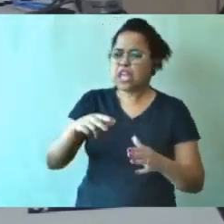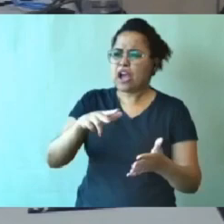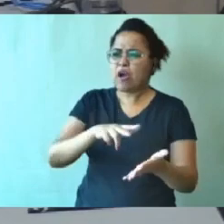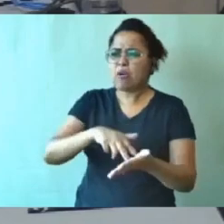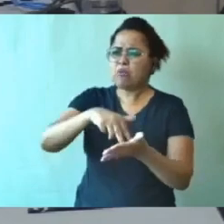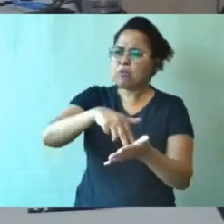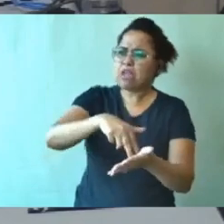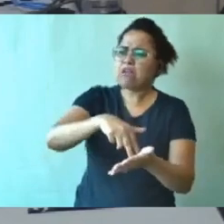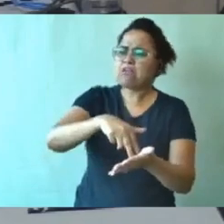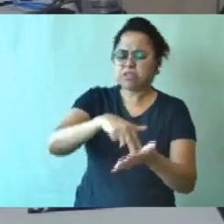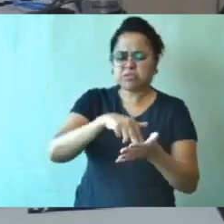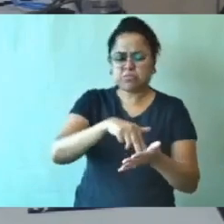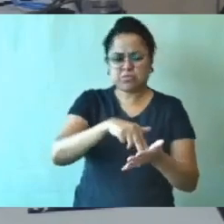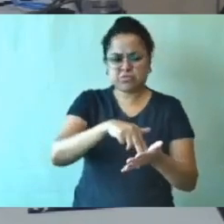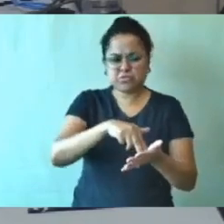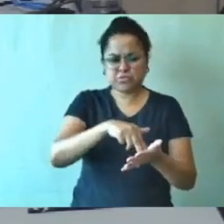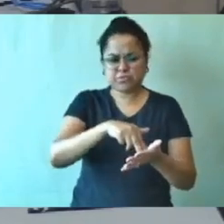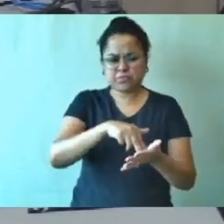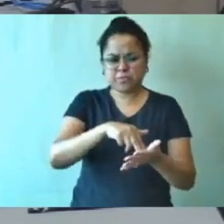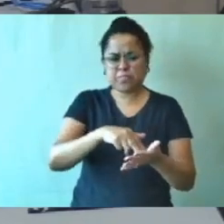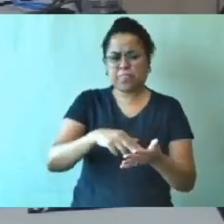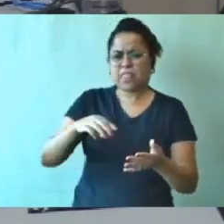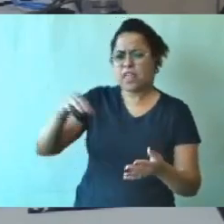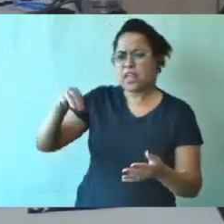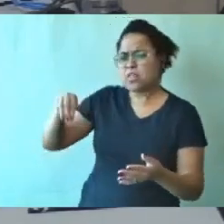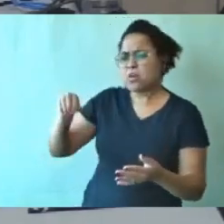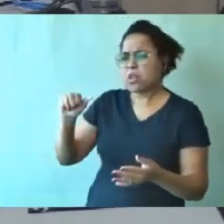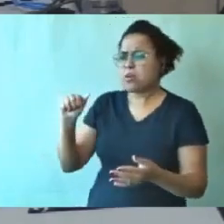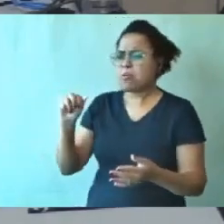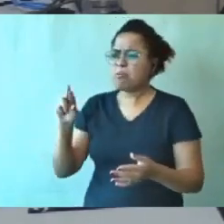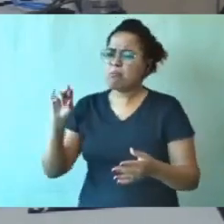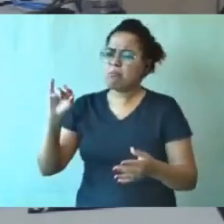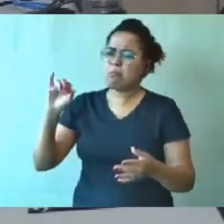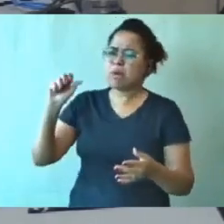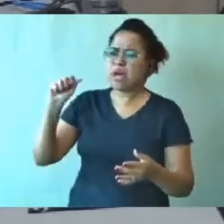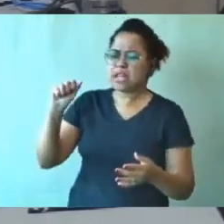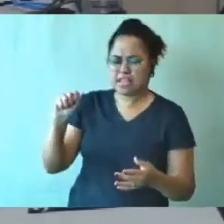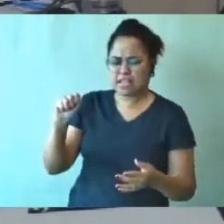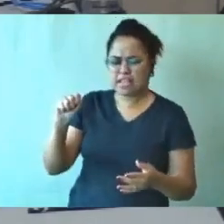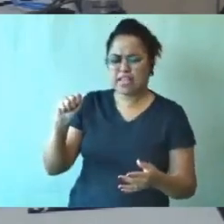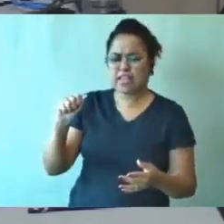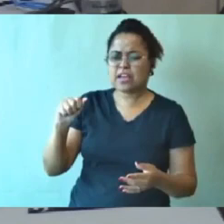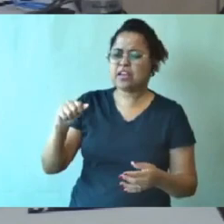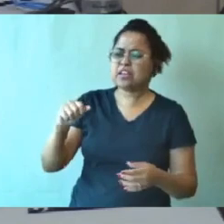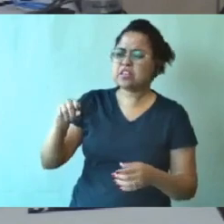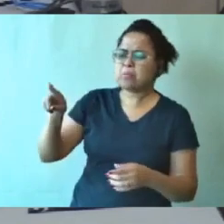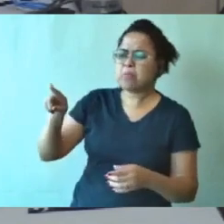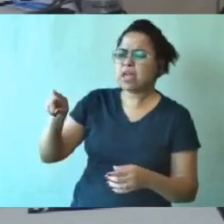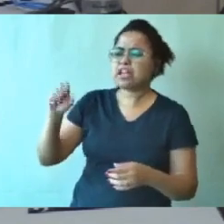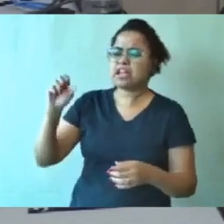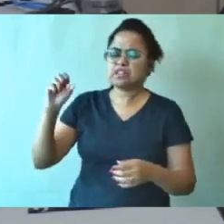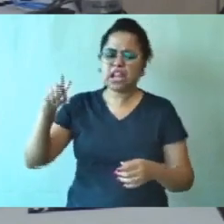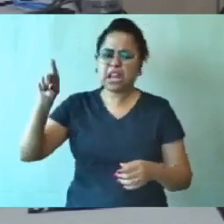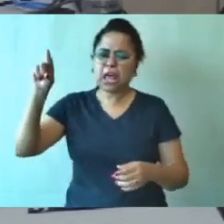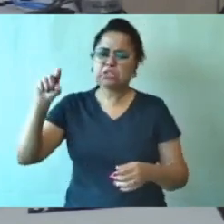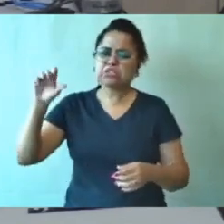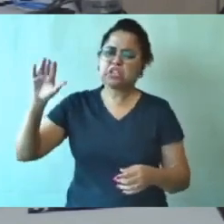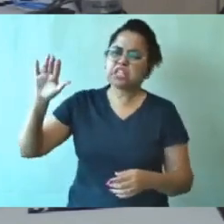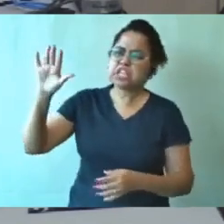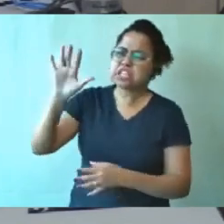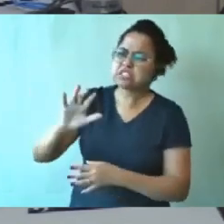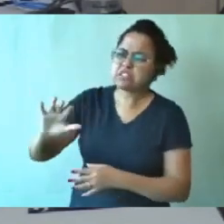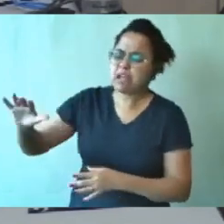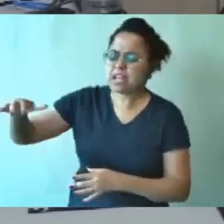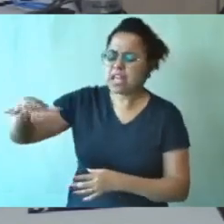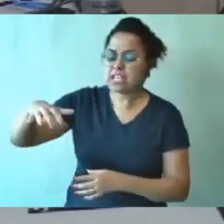dona Maria, que pega o ônibus lá na estação São Gabriel para ir trabalhar na região central ou algum outro bairro da cidade,